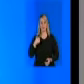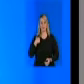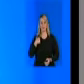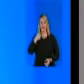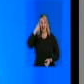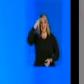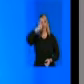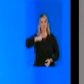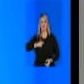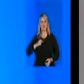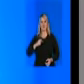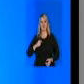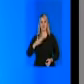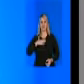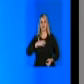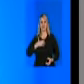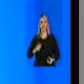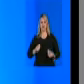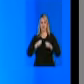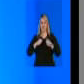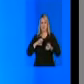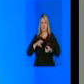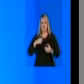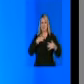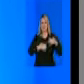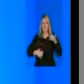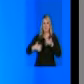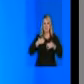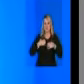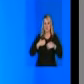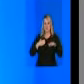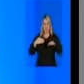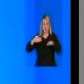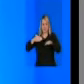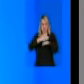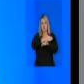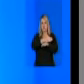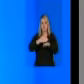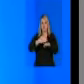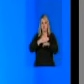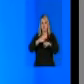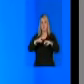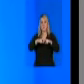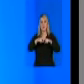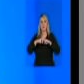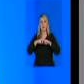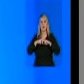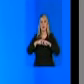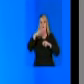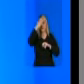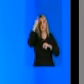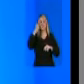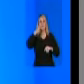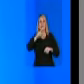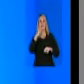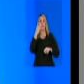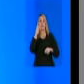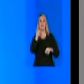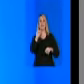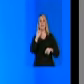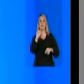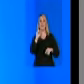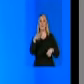cidadão, nada me irrita mais do que você estar num cruzamento e os cruzamentos ser fechado por conta de alguém que quer ganhar 30 segundos